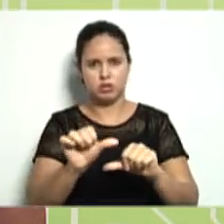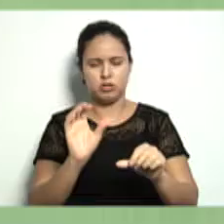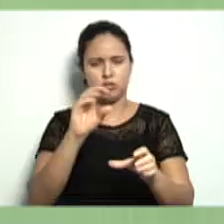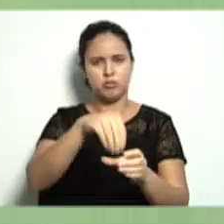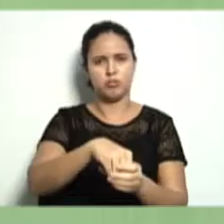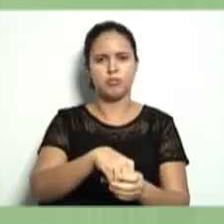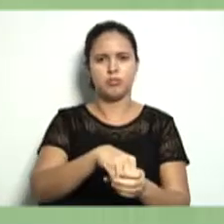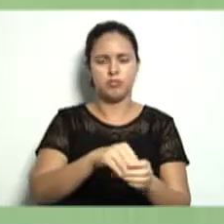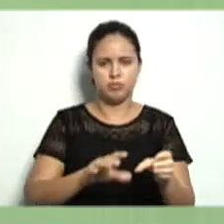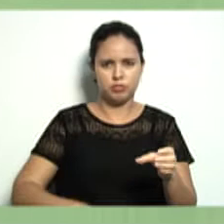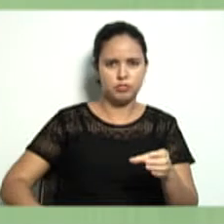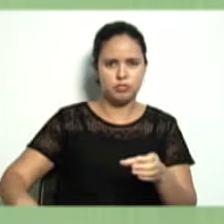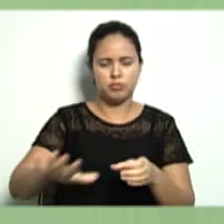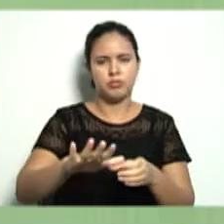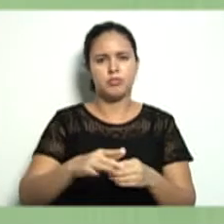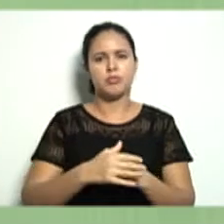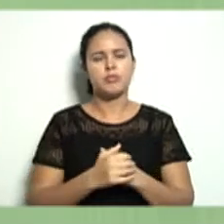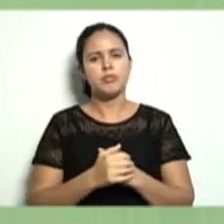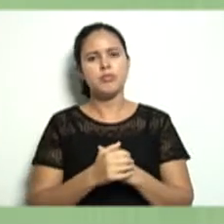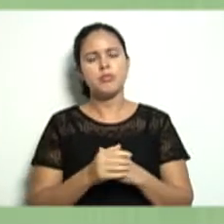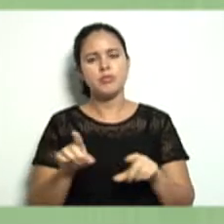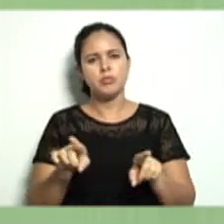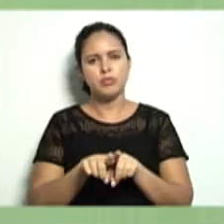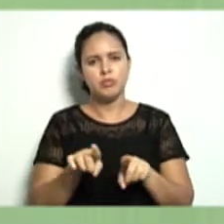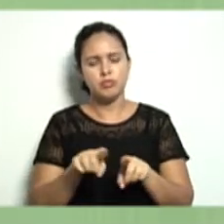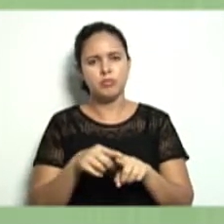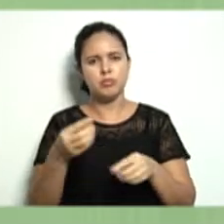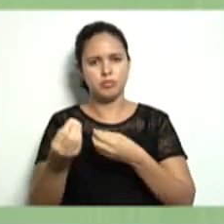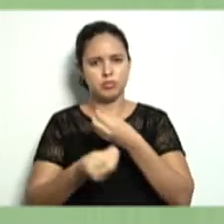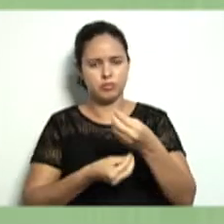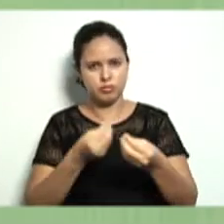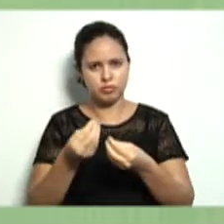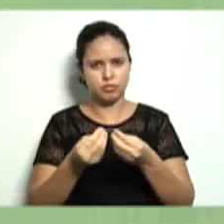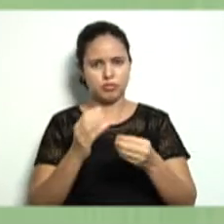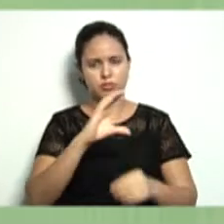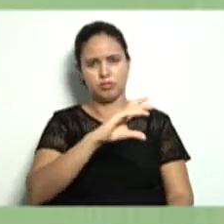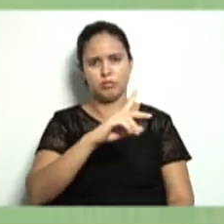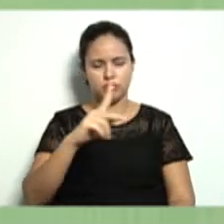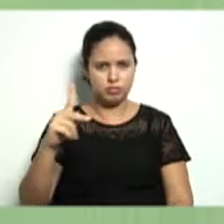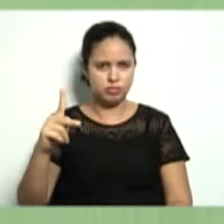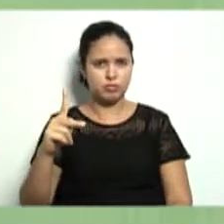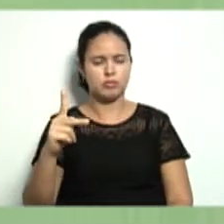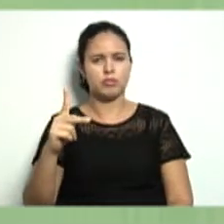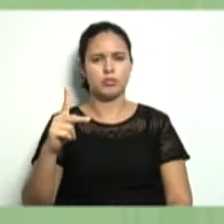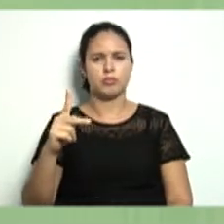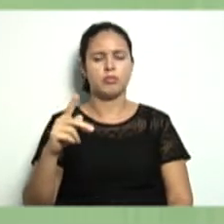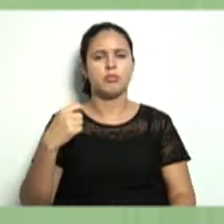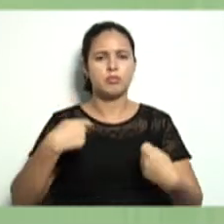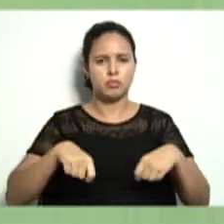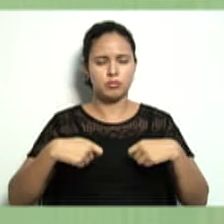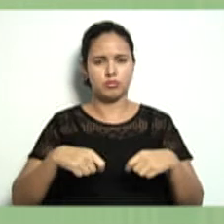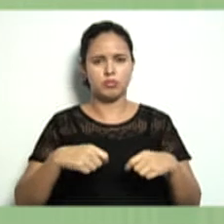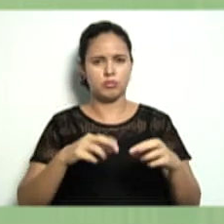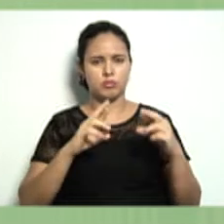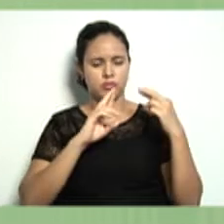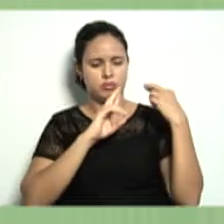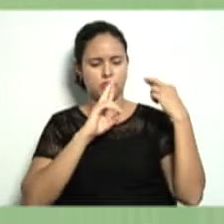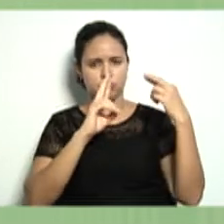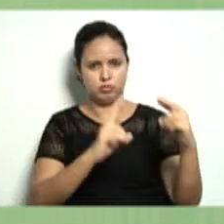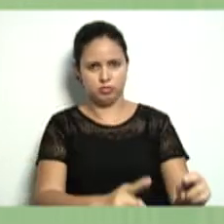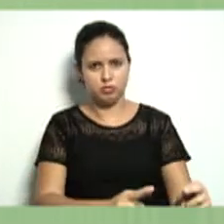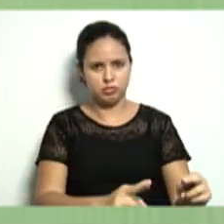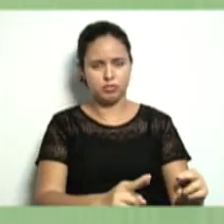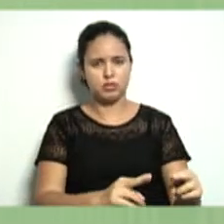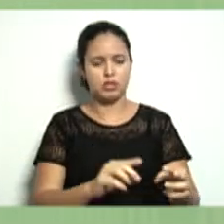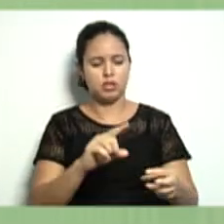inserida. Falando ainda das tendências, as cooperativas elas devem respeitar 3 aspectos